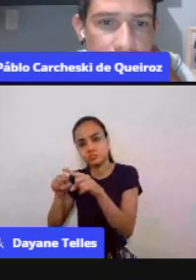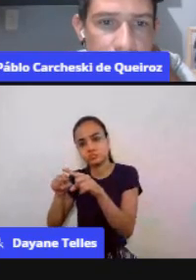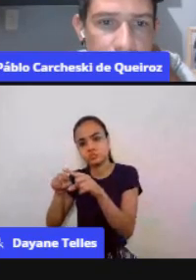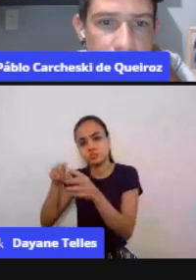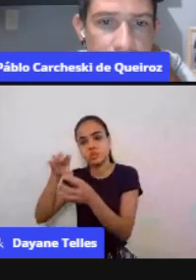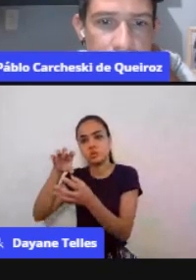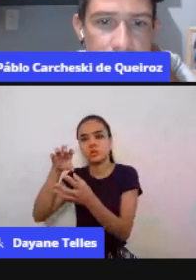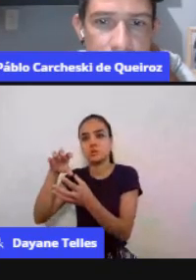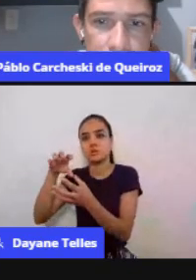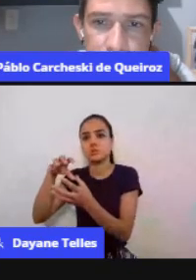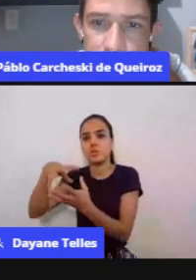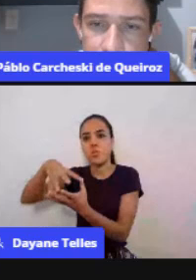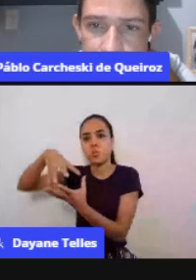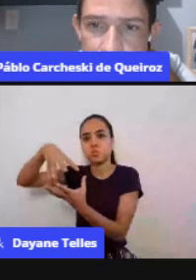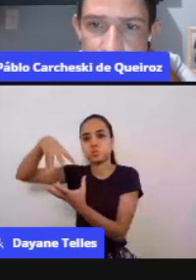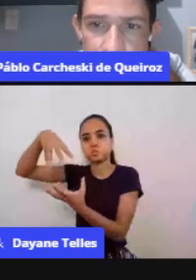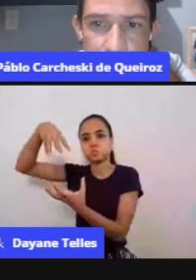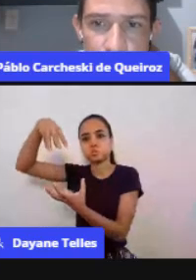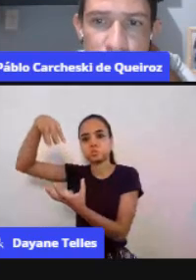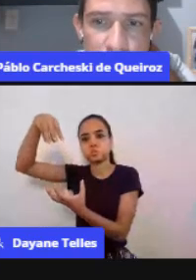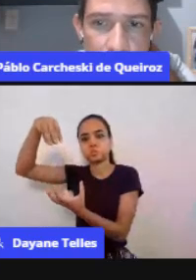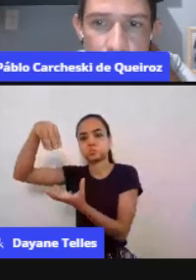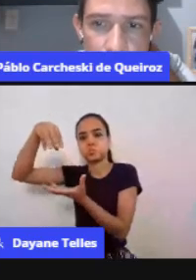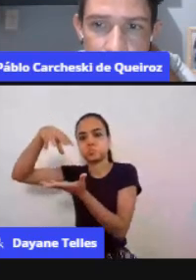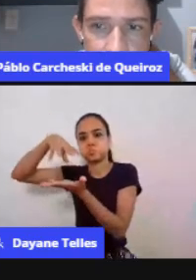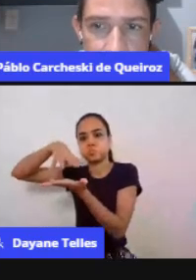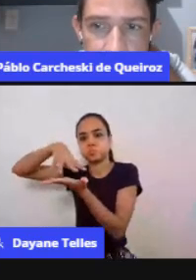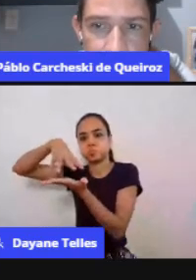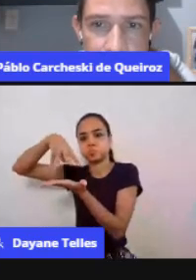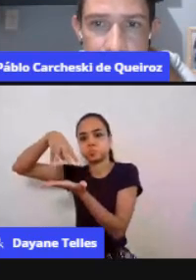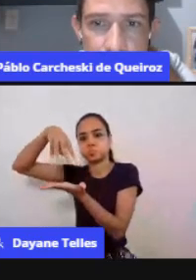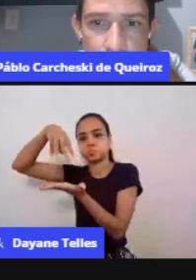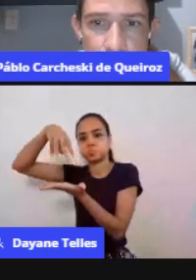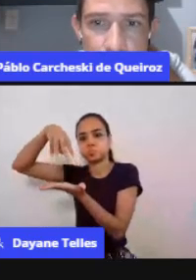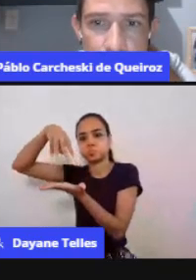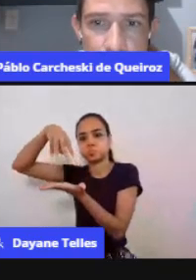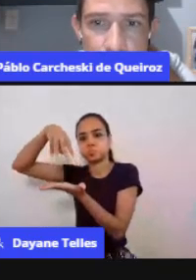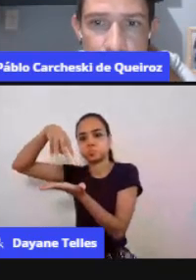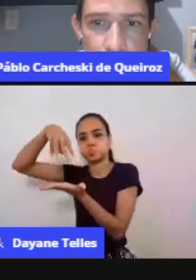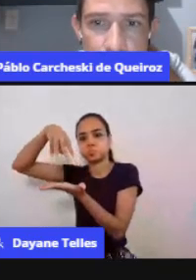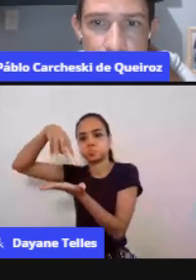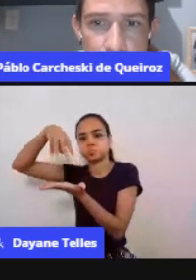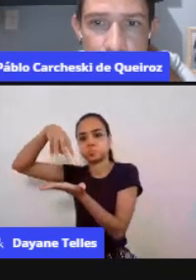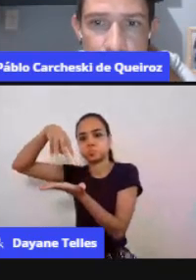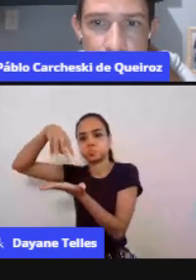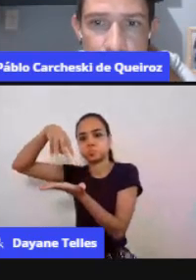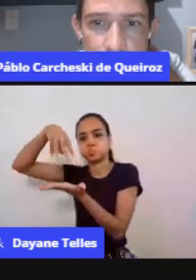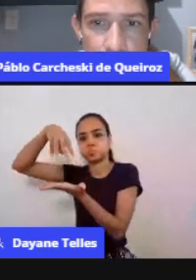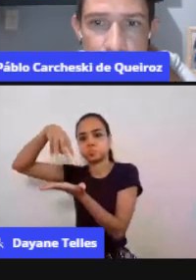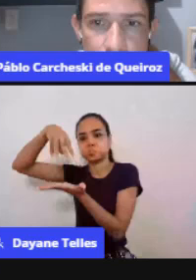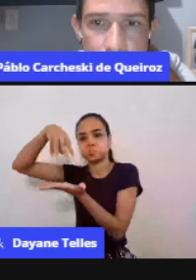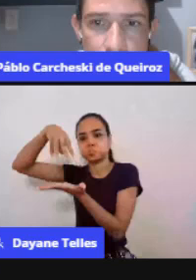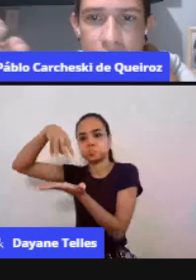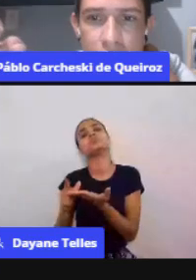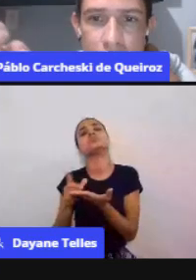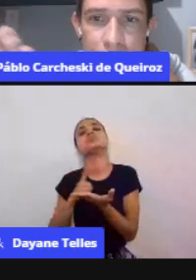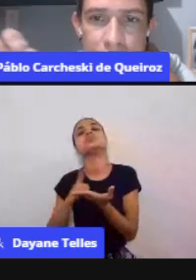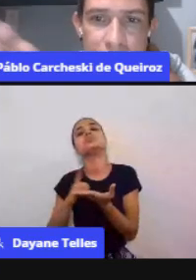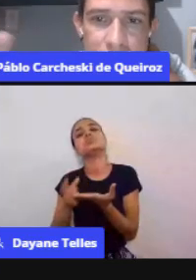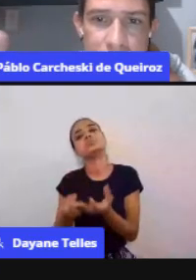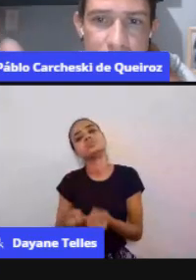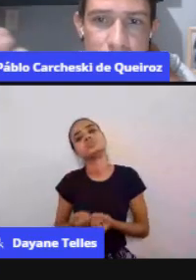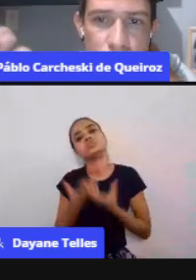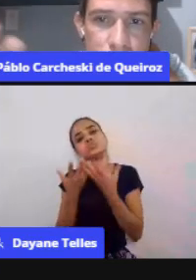de expressões de cálculo, tá? Então, aqui a gente consegue ver como que